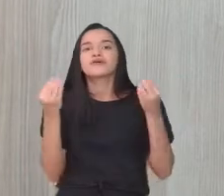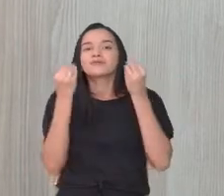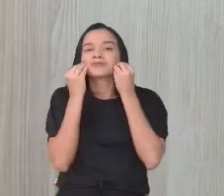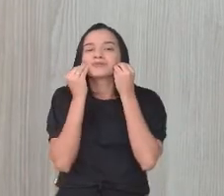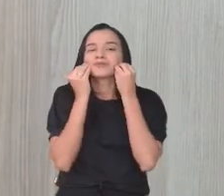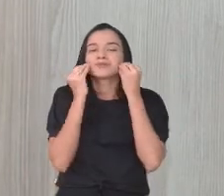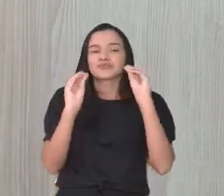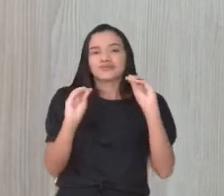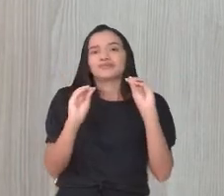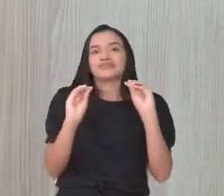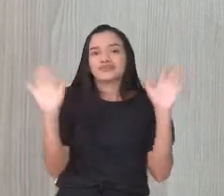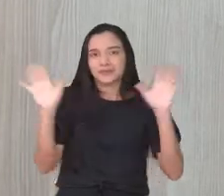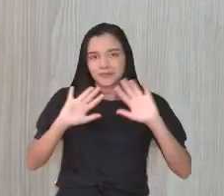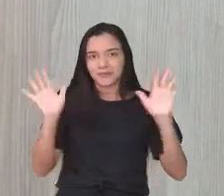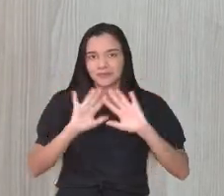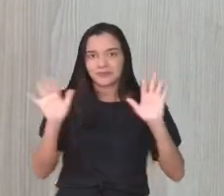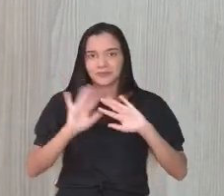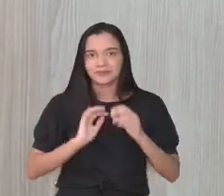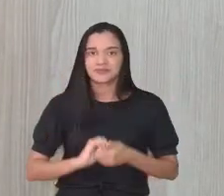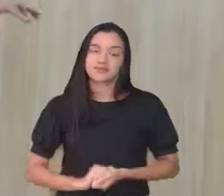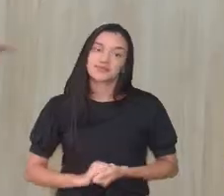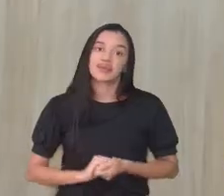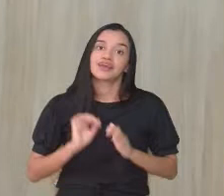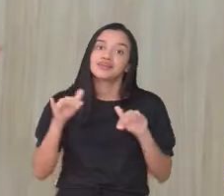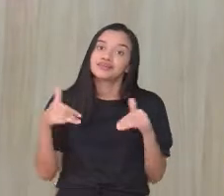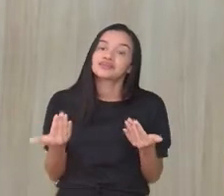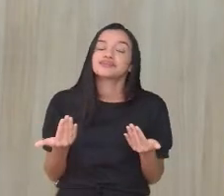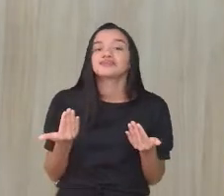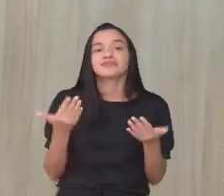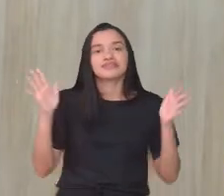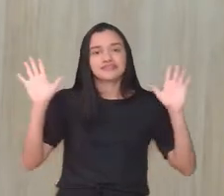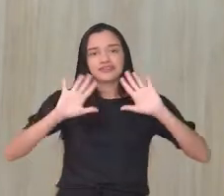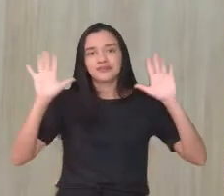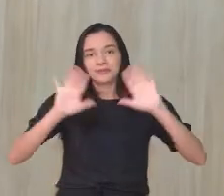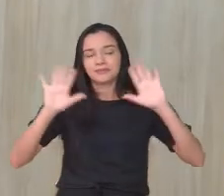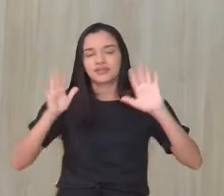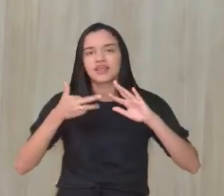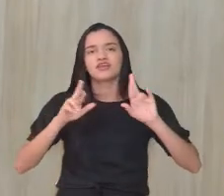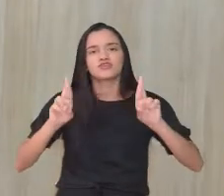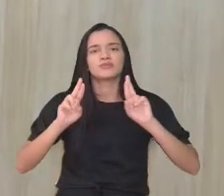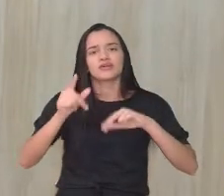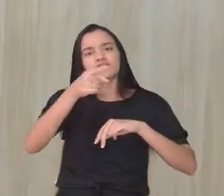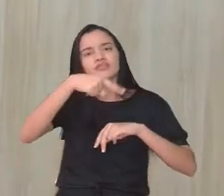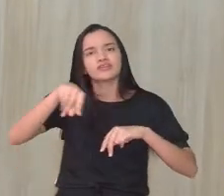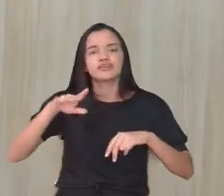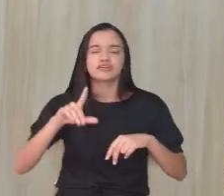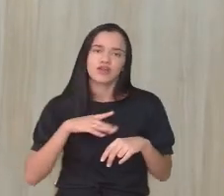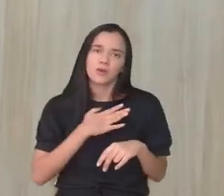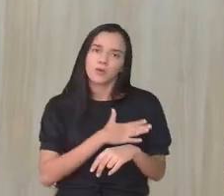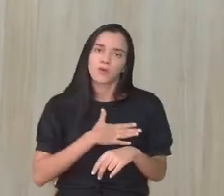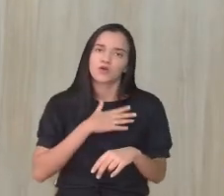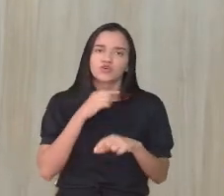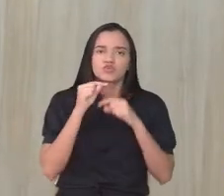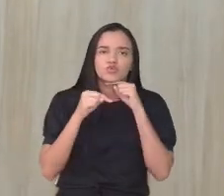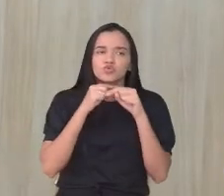beijo e até a próxima. É isso, gente. A gente se despede por aqui. Eu espero que vocês tenham gostado da aula. Qualquer